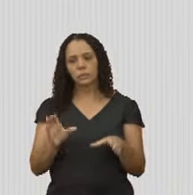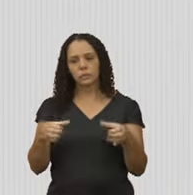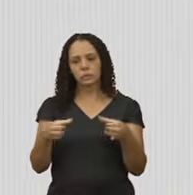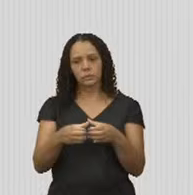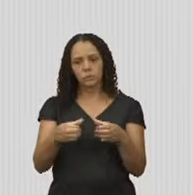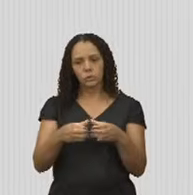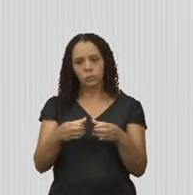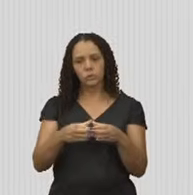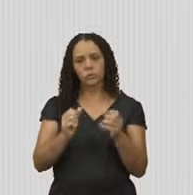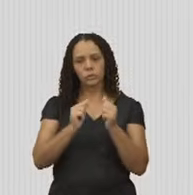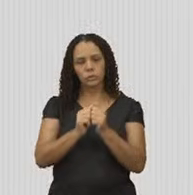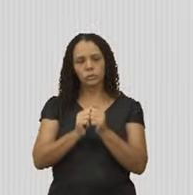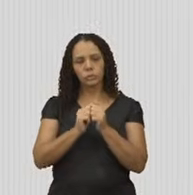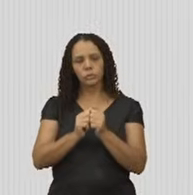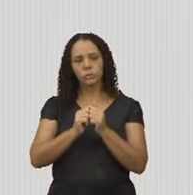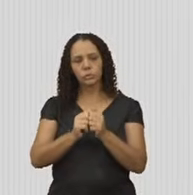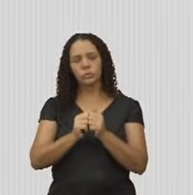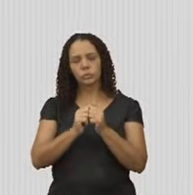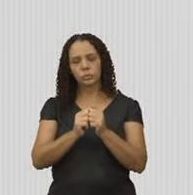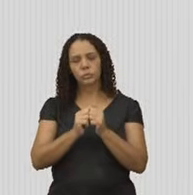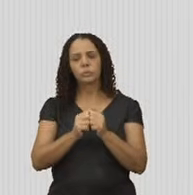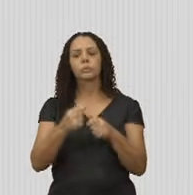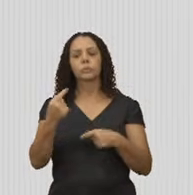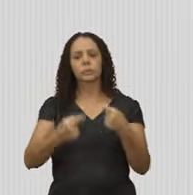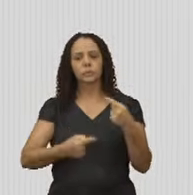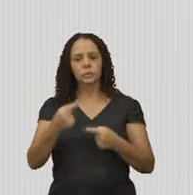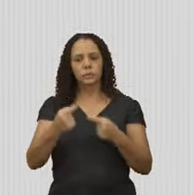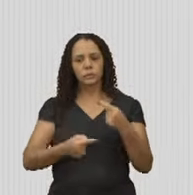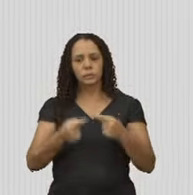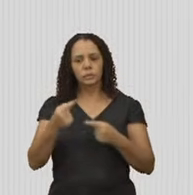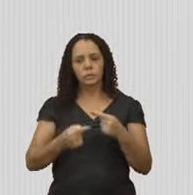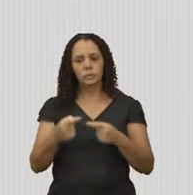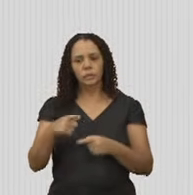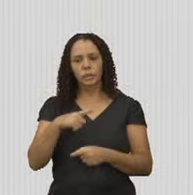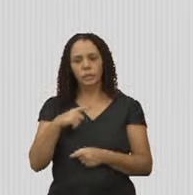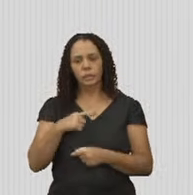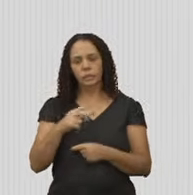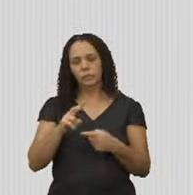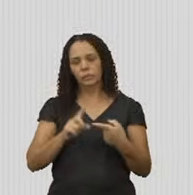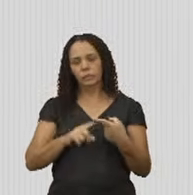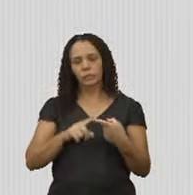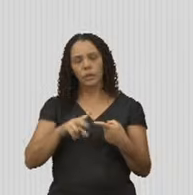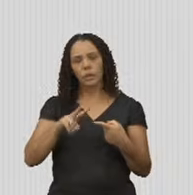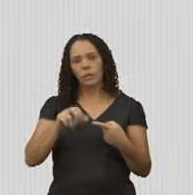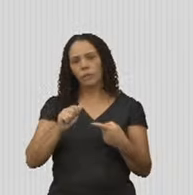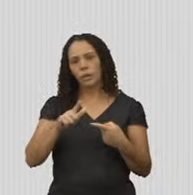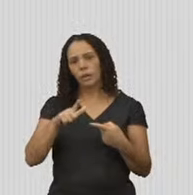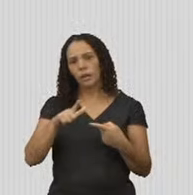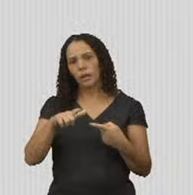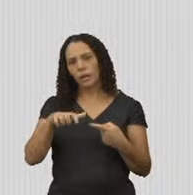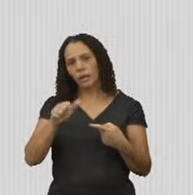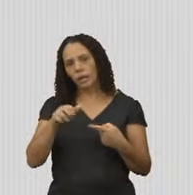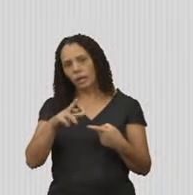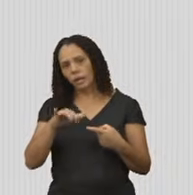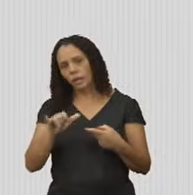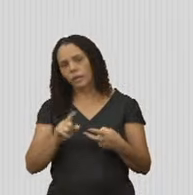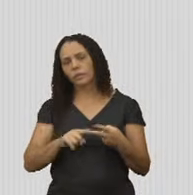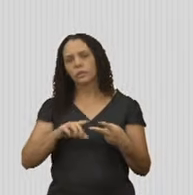que esteve com a gente para discutir sobre esse projeto. Aí estão a Valéria, a Sheila, a Daiane, a Ana